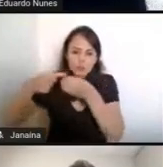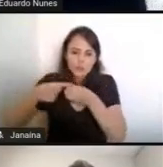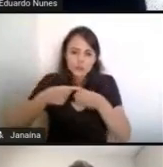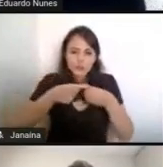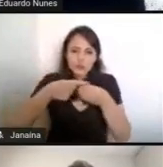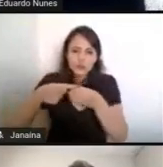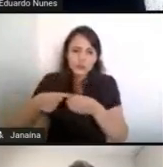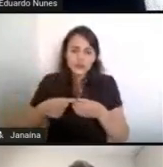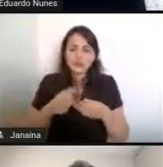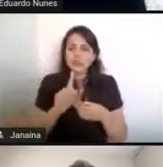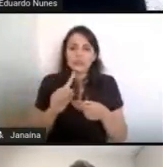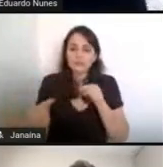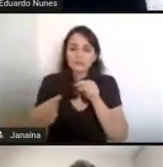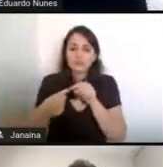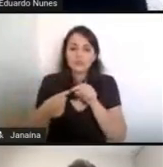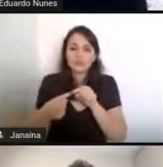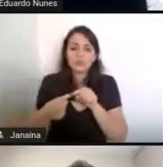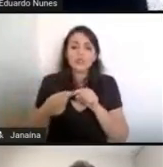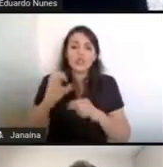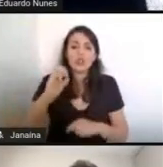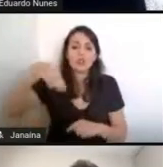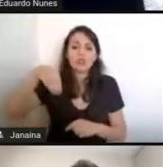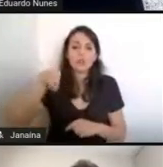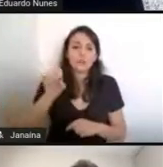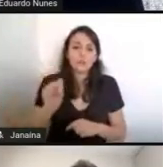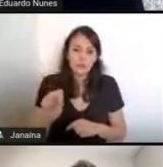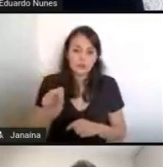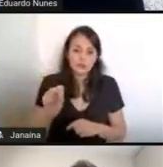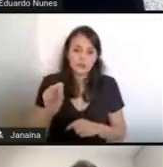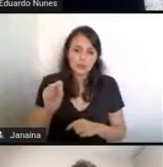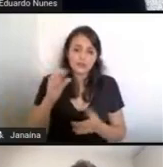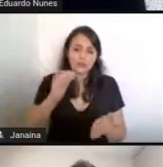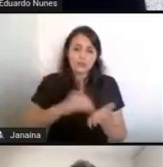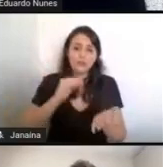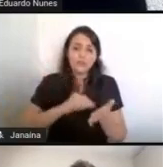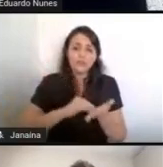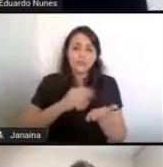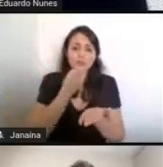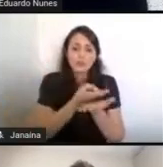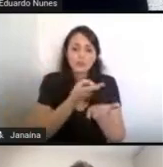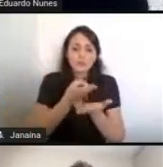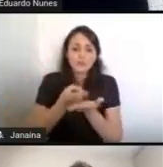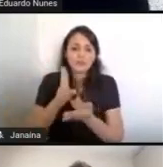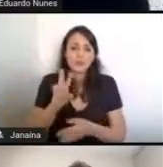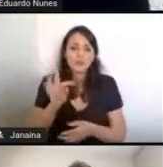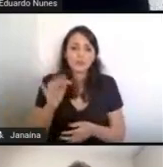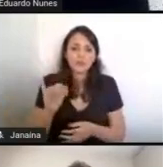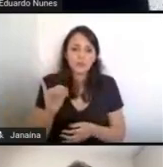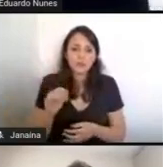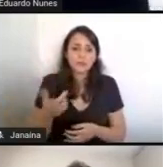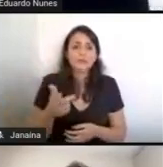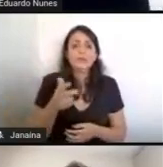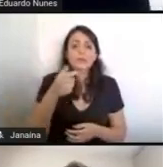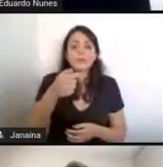atendem a recomendação da Organização Mundial de Saúde por disponibilidade de leitos de UTI. E esses 73%